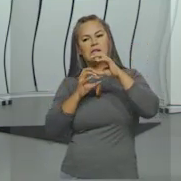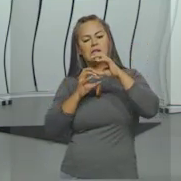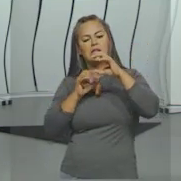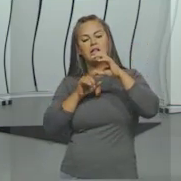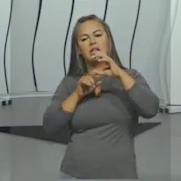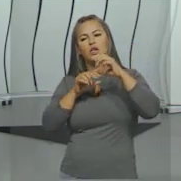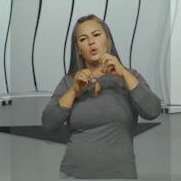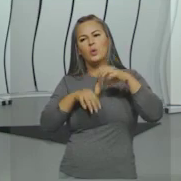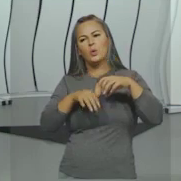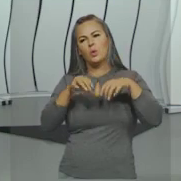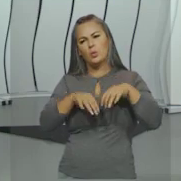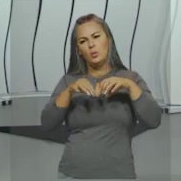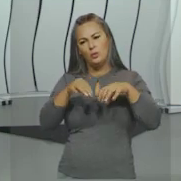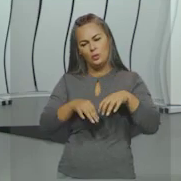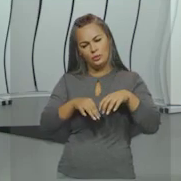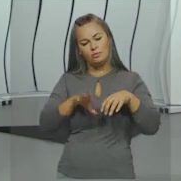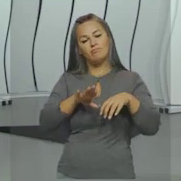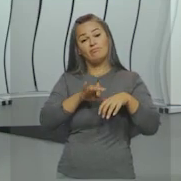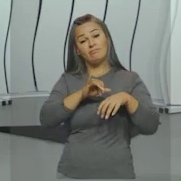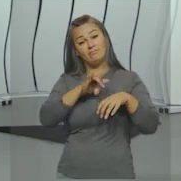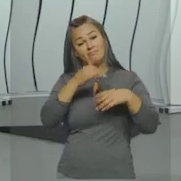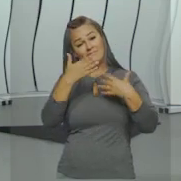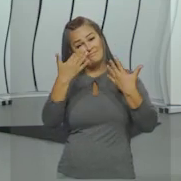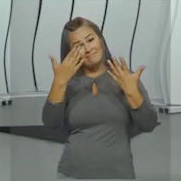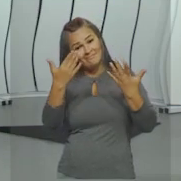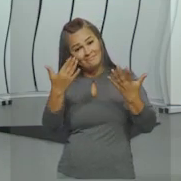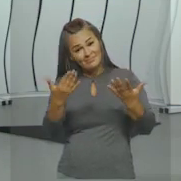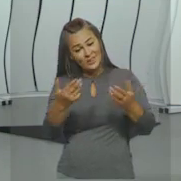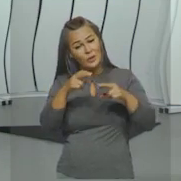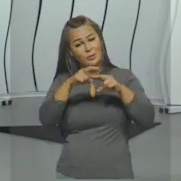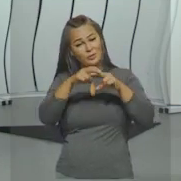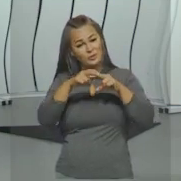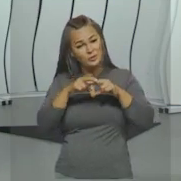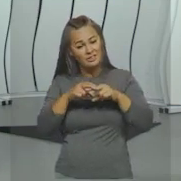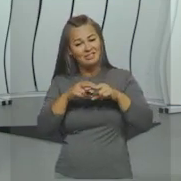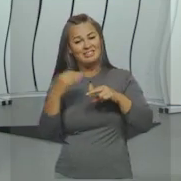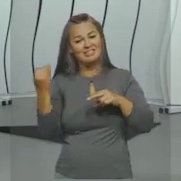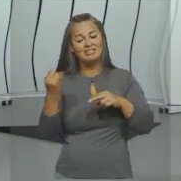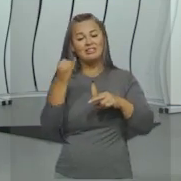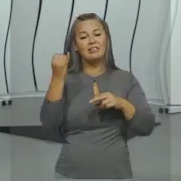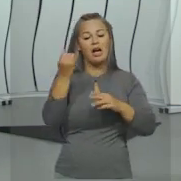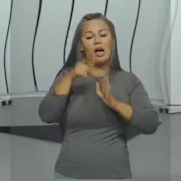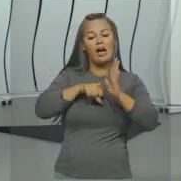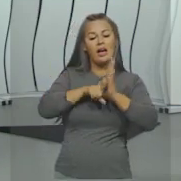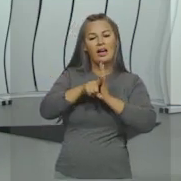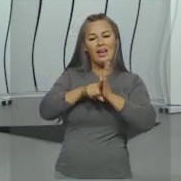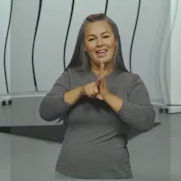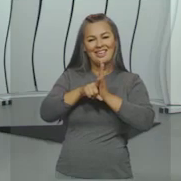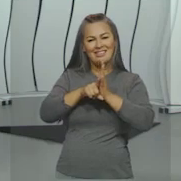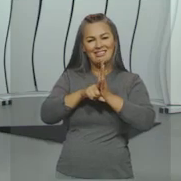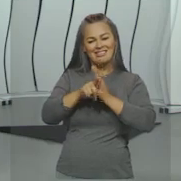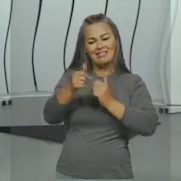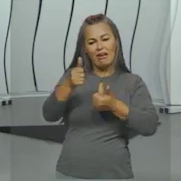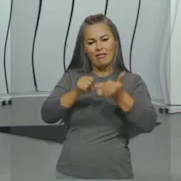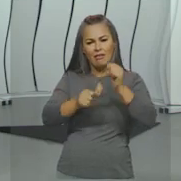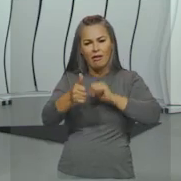tempo vai estar seco, se o tempo vai estar úmido. É um outro fator importantíssimo aí para a avaliação do